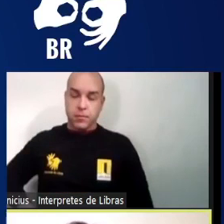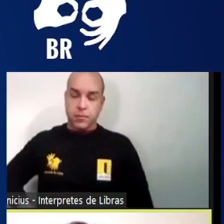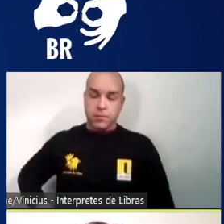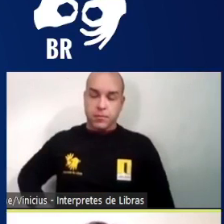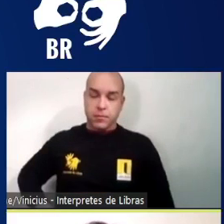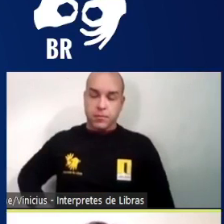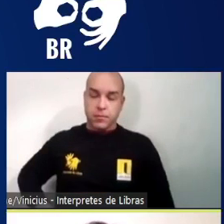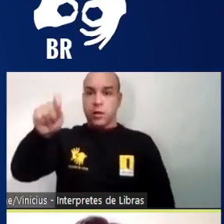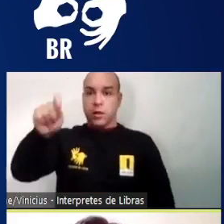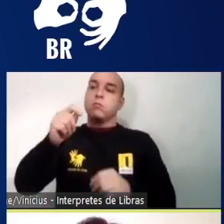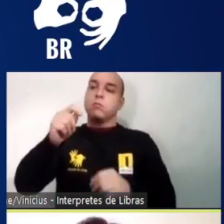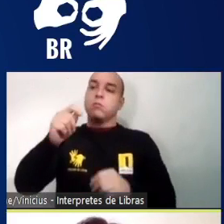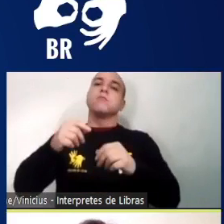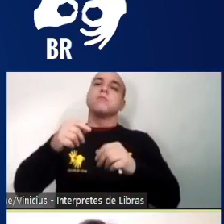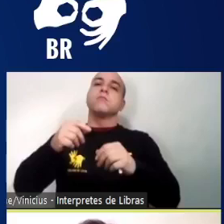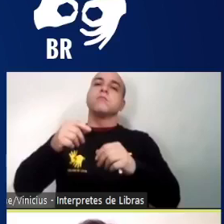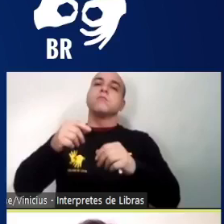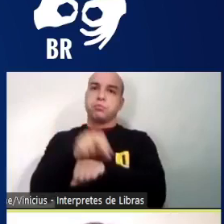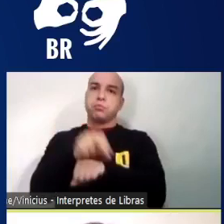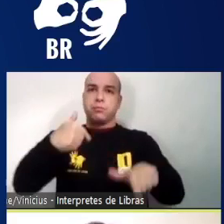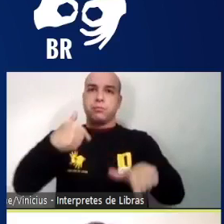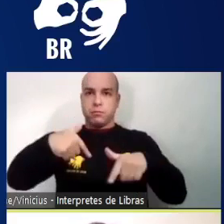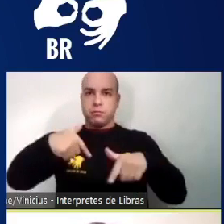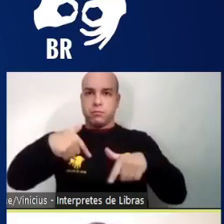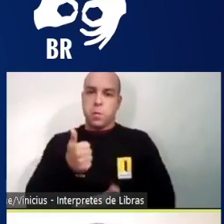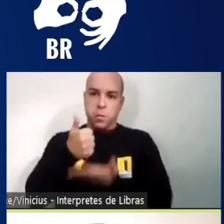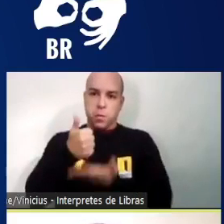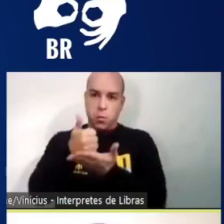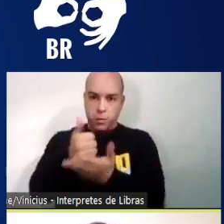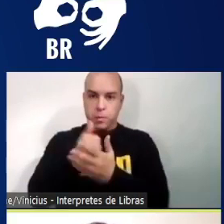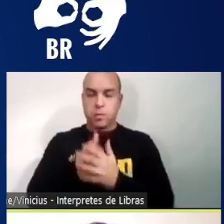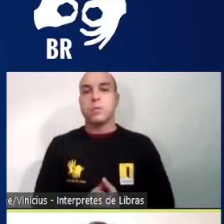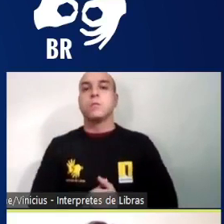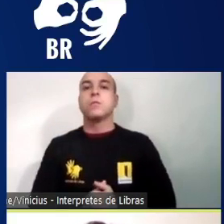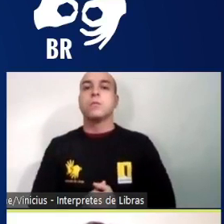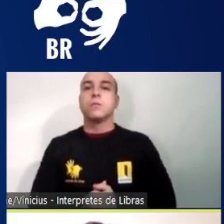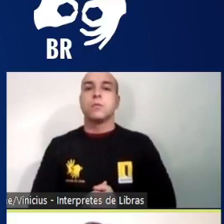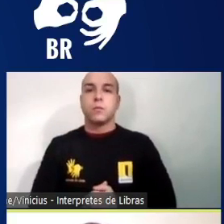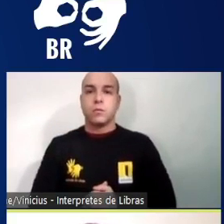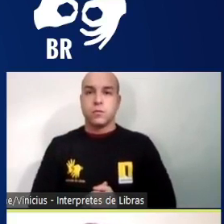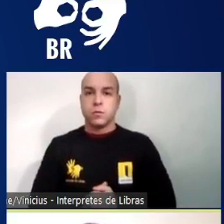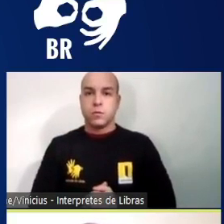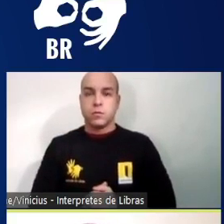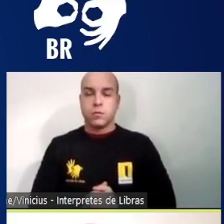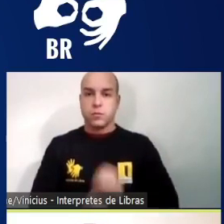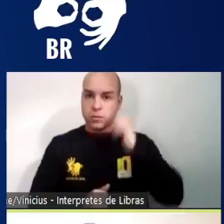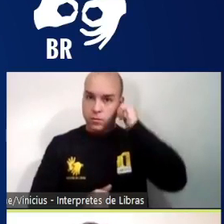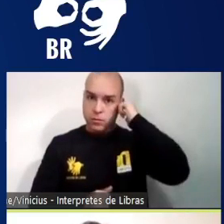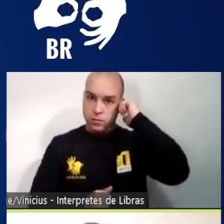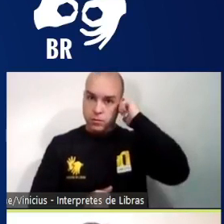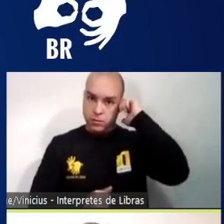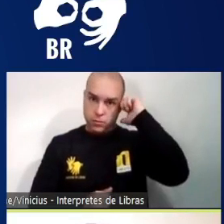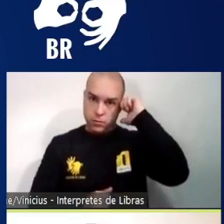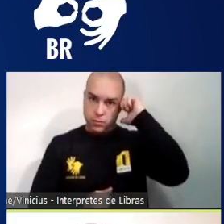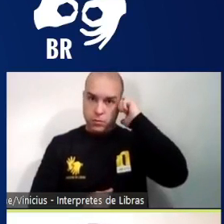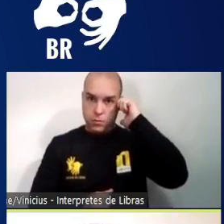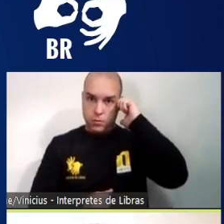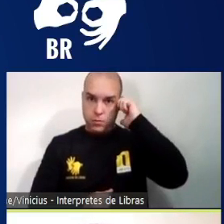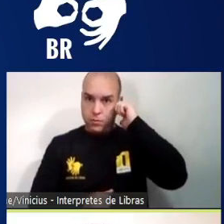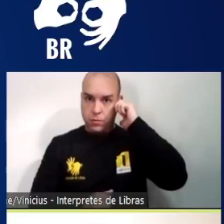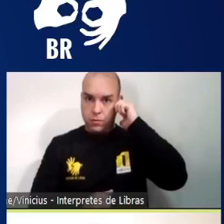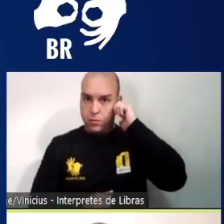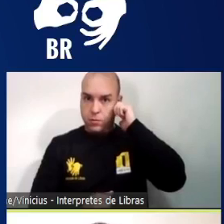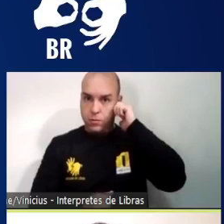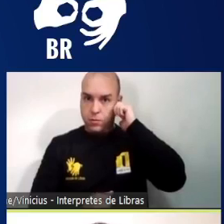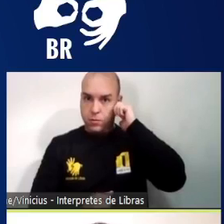de Engajamento de Políticas Públicas Estadual do Fórum da Aprendizagem do Paraná, Ministério do